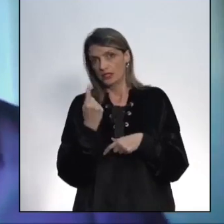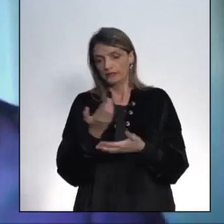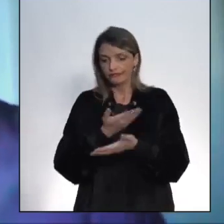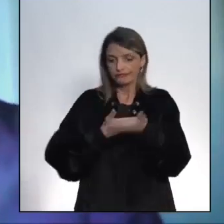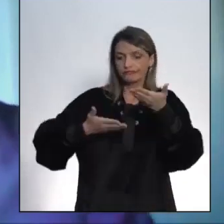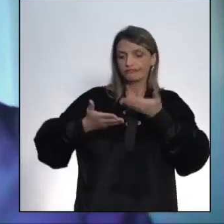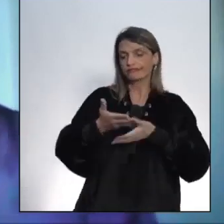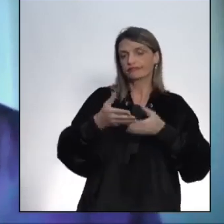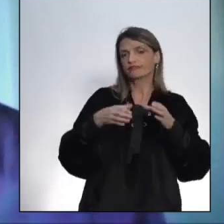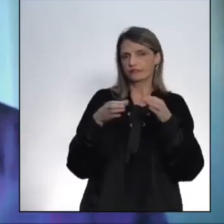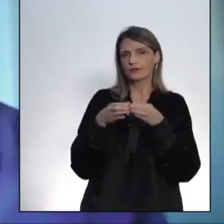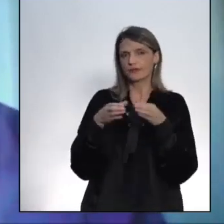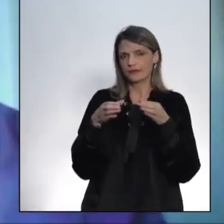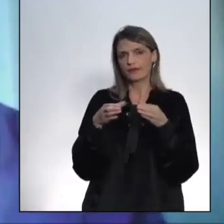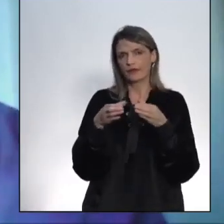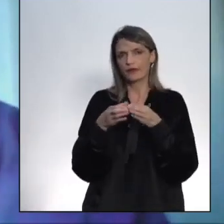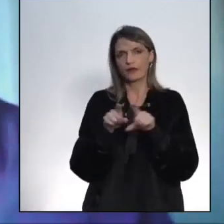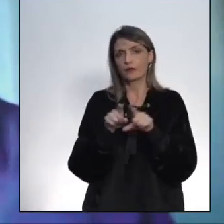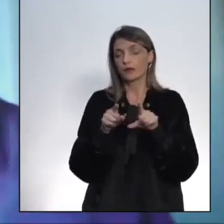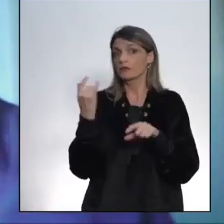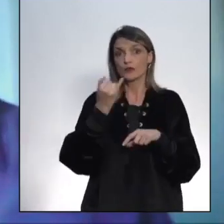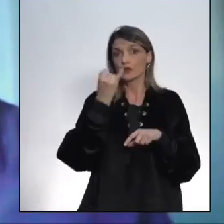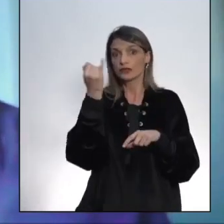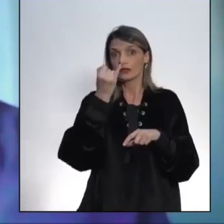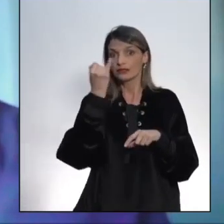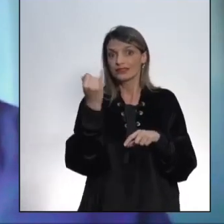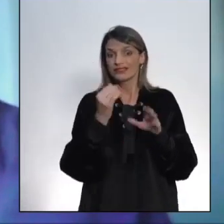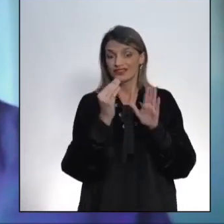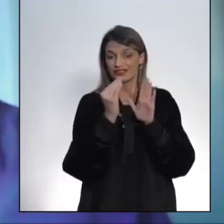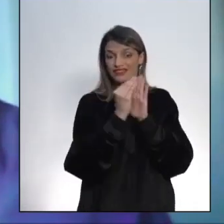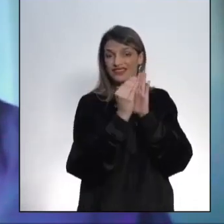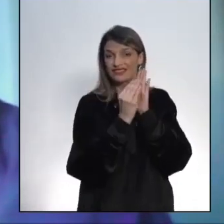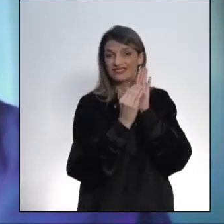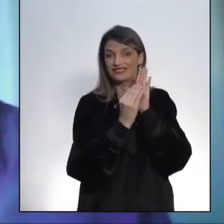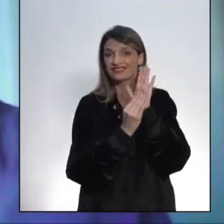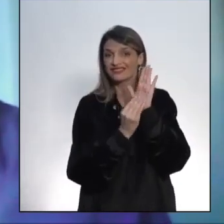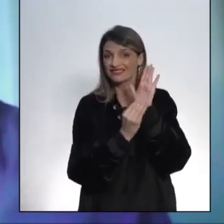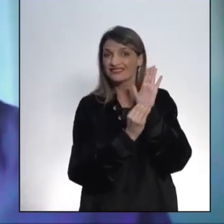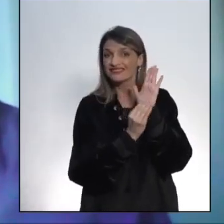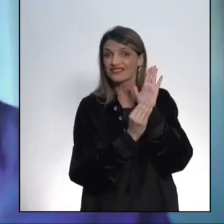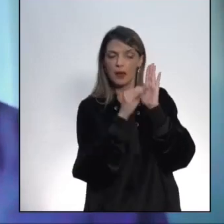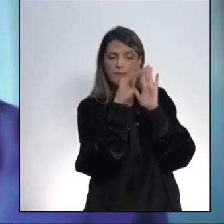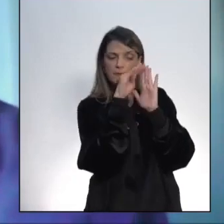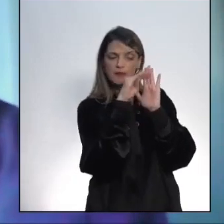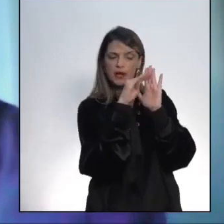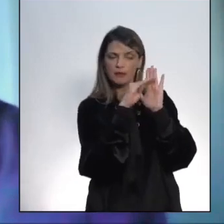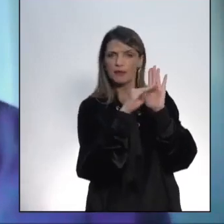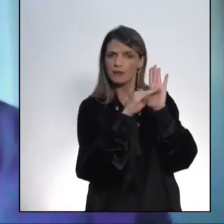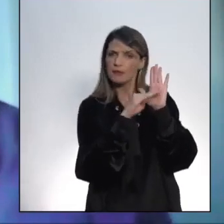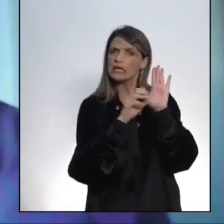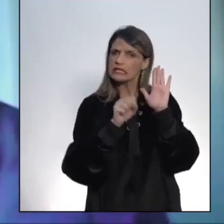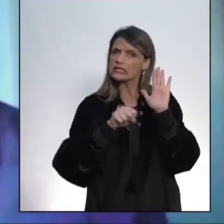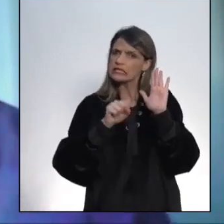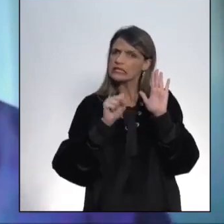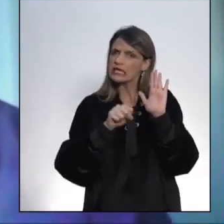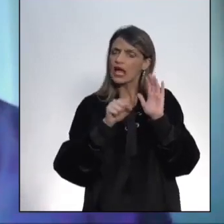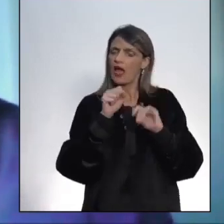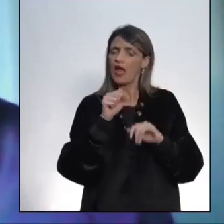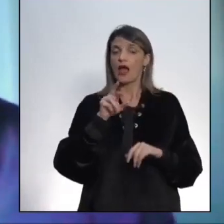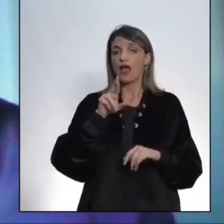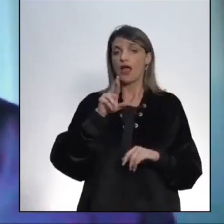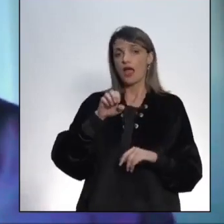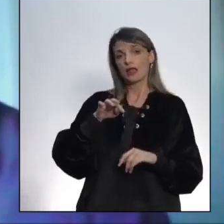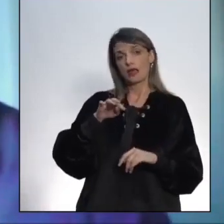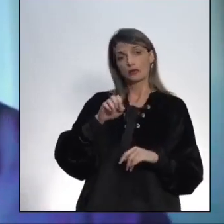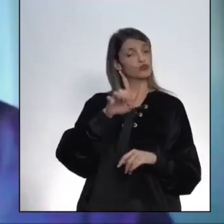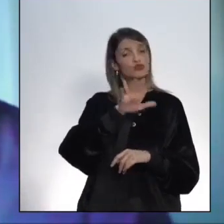minha equipe. Então, é importantíssima essa agenda que o Renato citou, a questão de que ele tem a rotina, todo mundo precisa